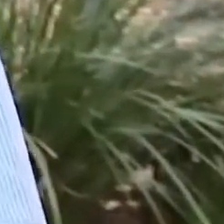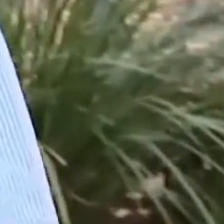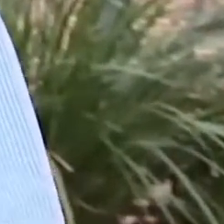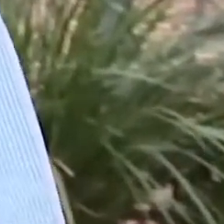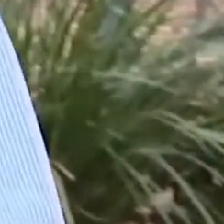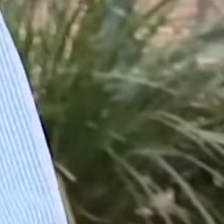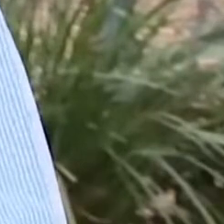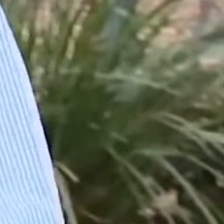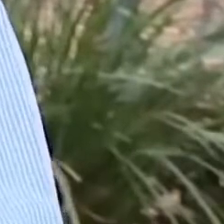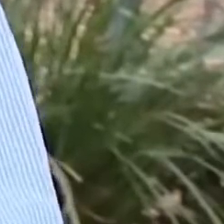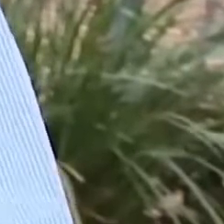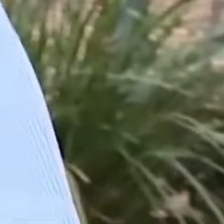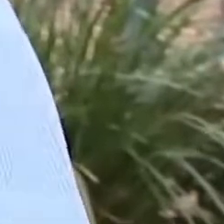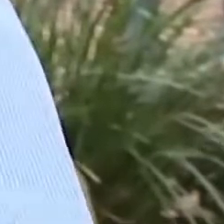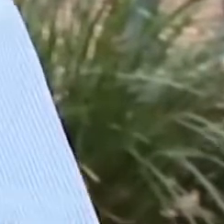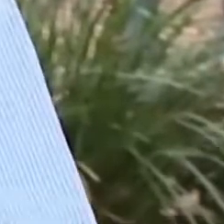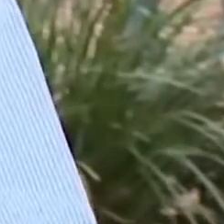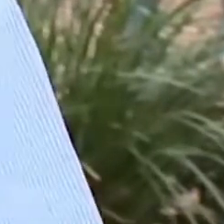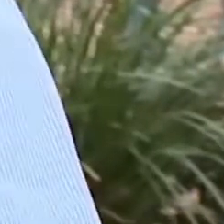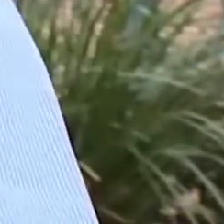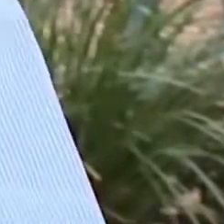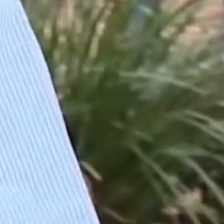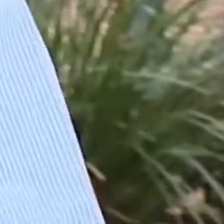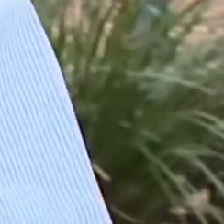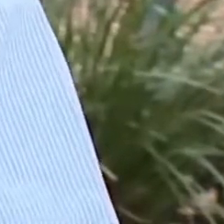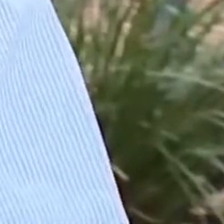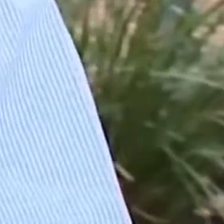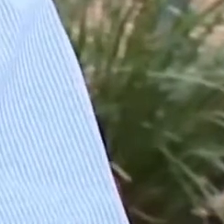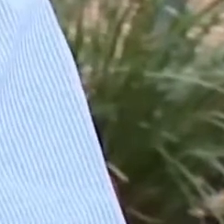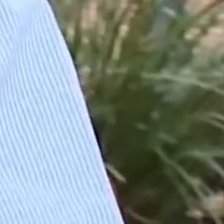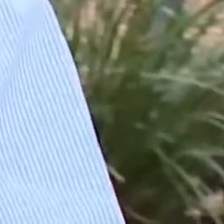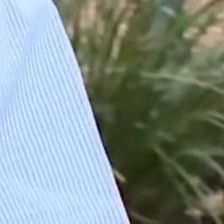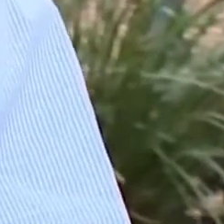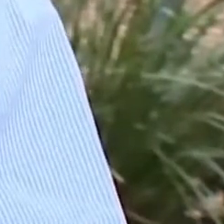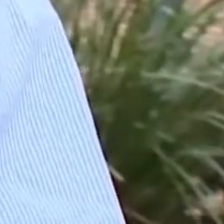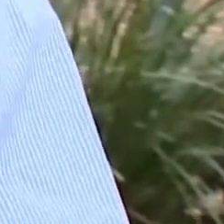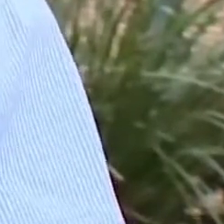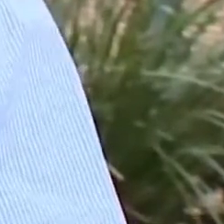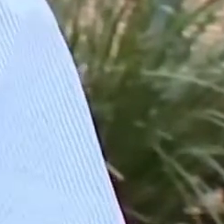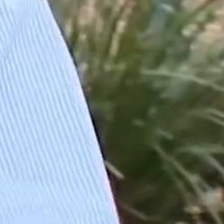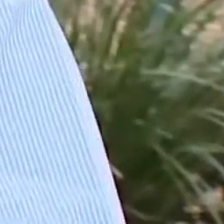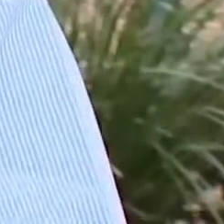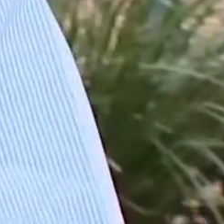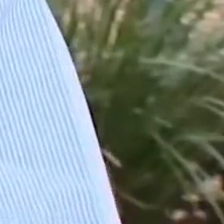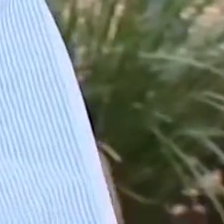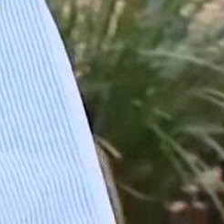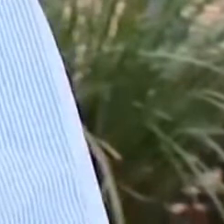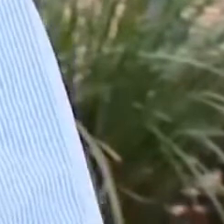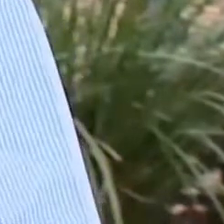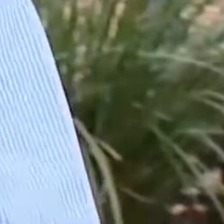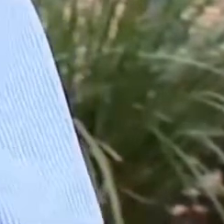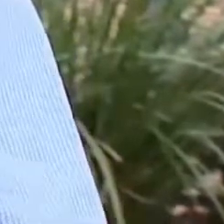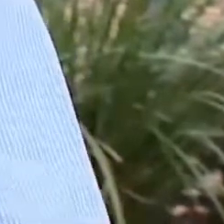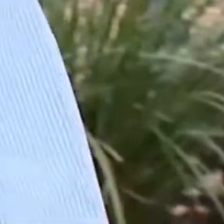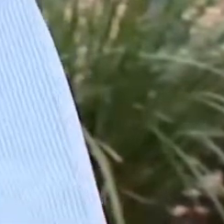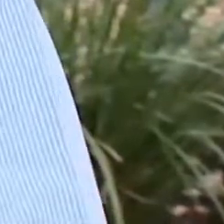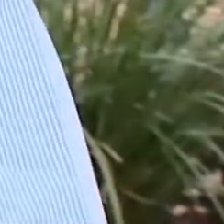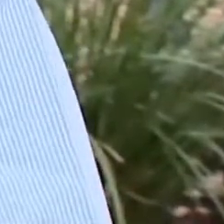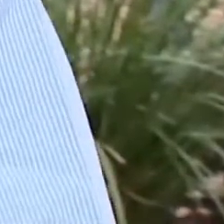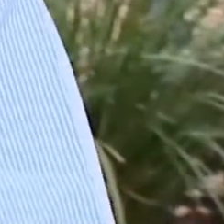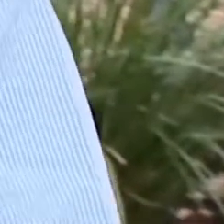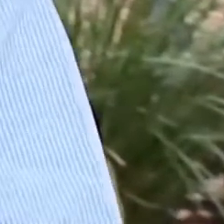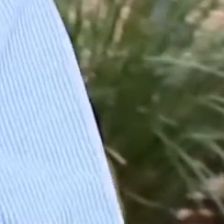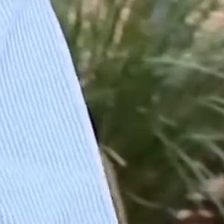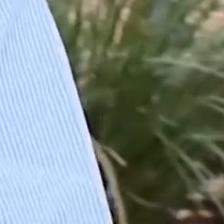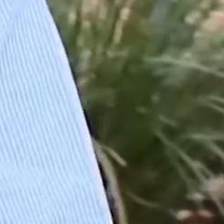cigarro, urina, cheiro, né, da urina de animais, de pessoas. Infelizmente muitos moradores de